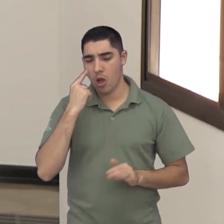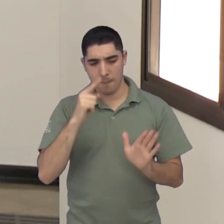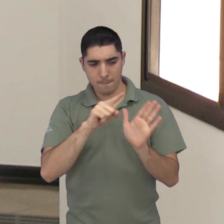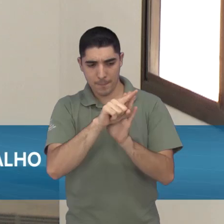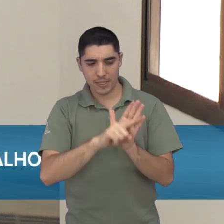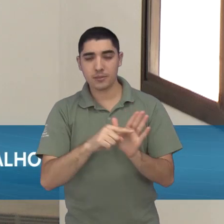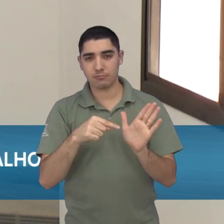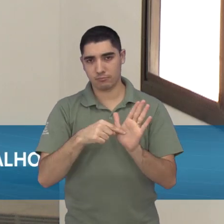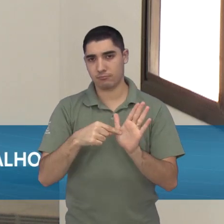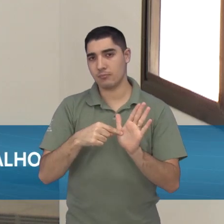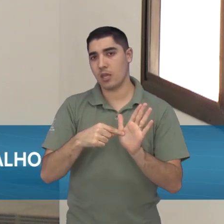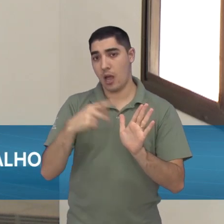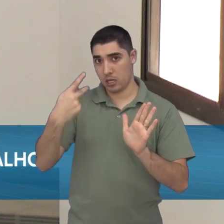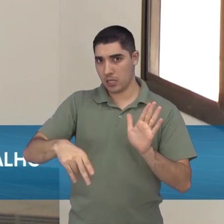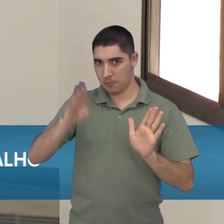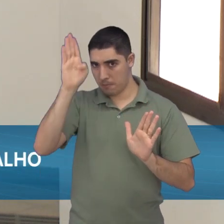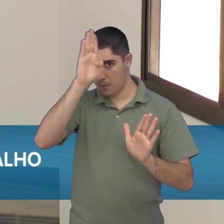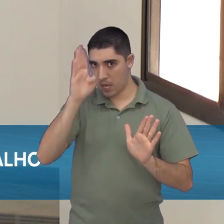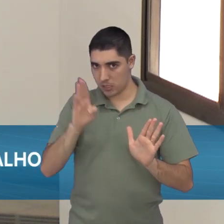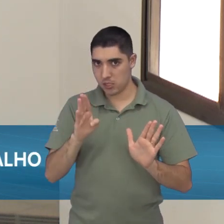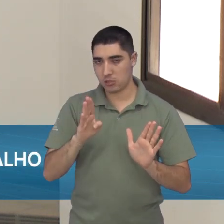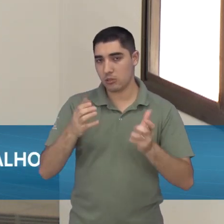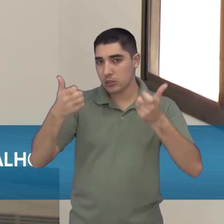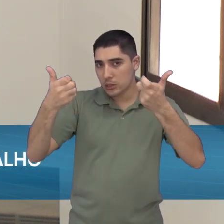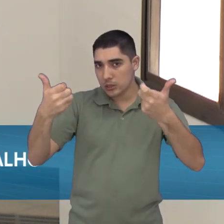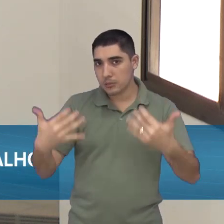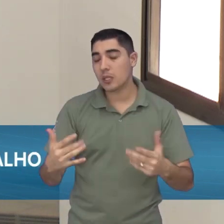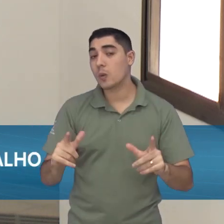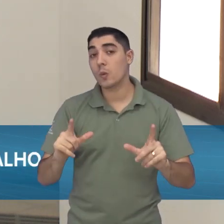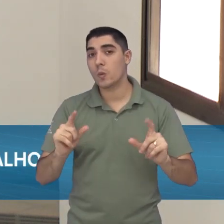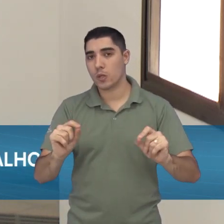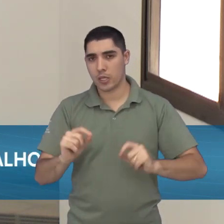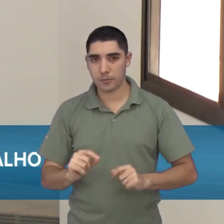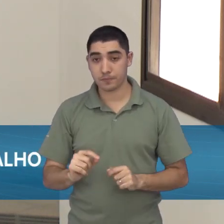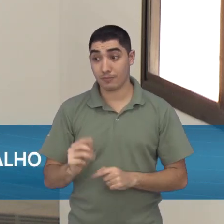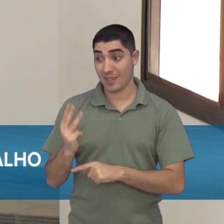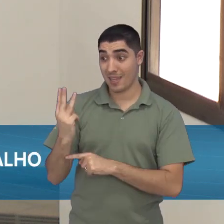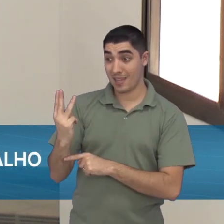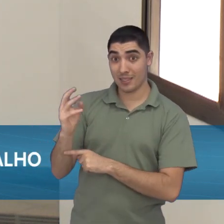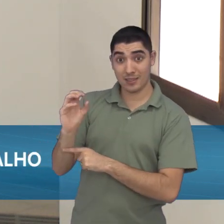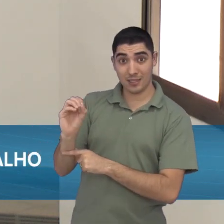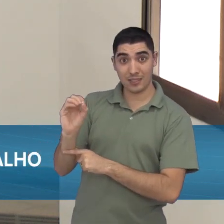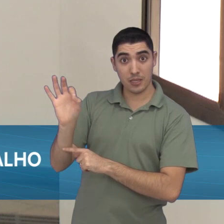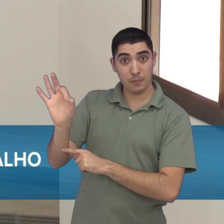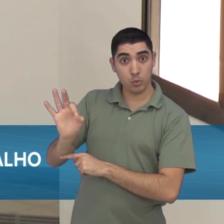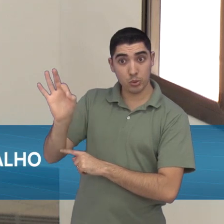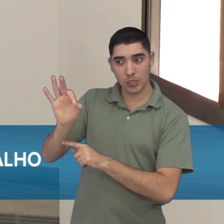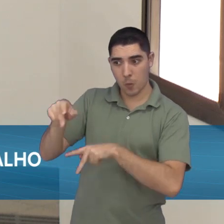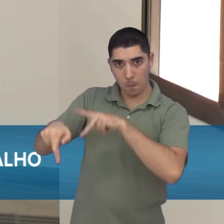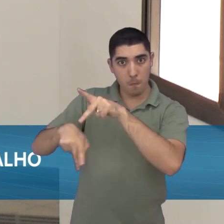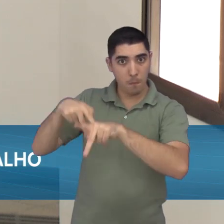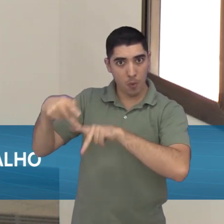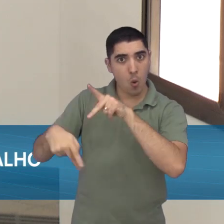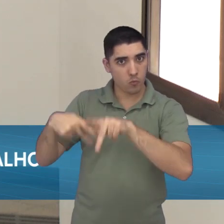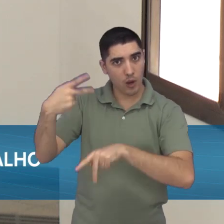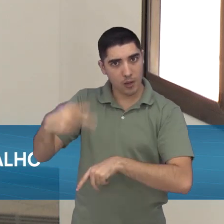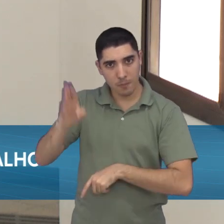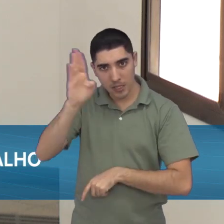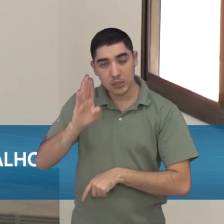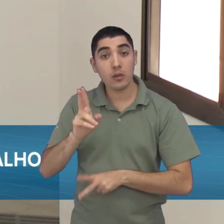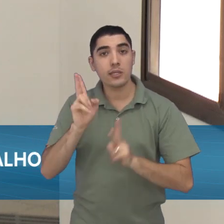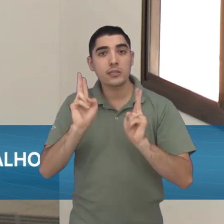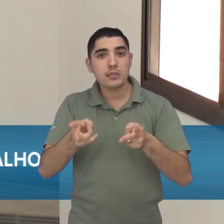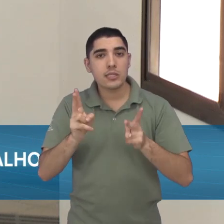uma consultoria aqui no Brasil apontou que 30% da população confere e-mail do